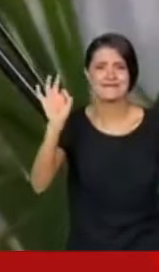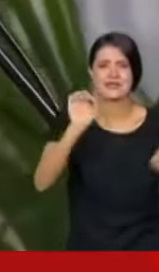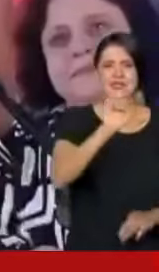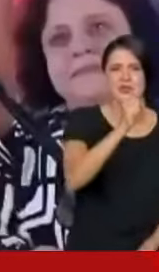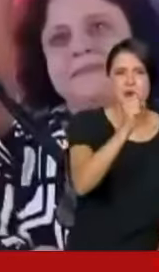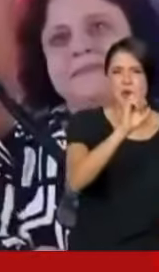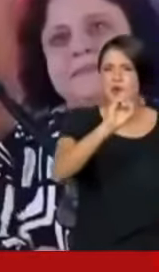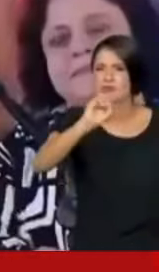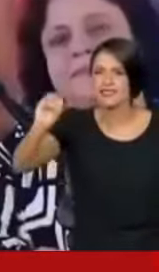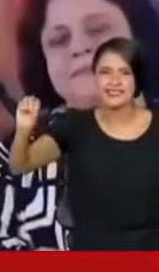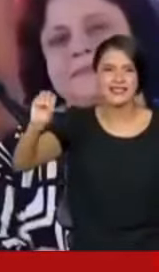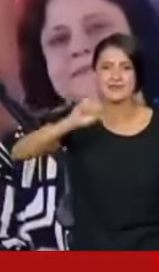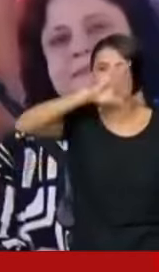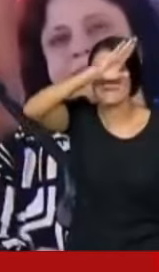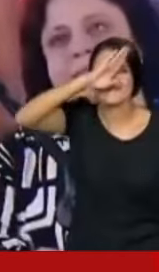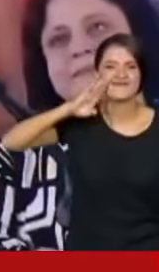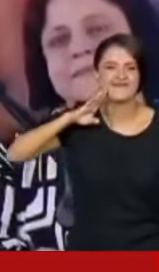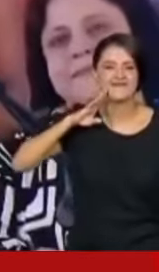0800.